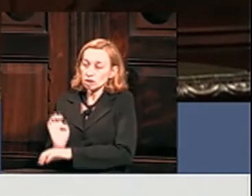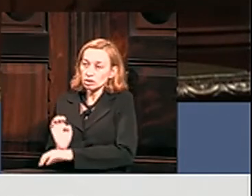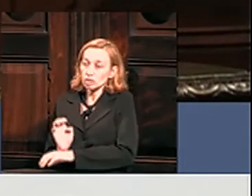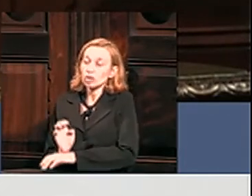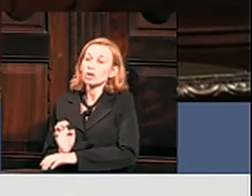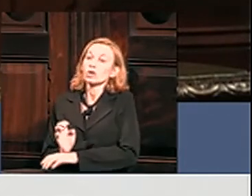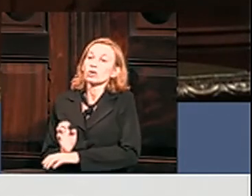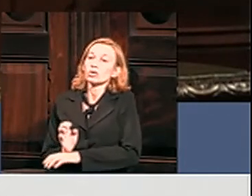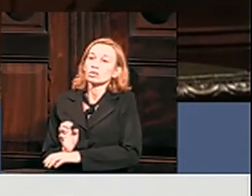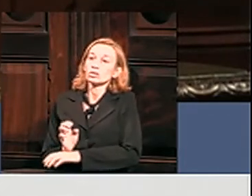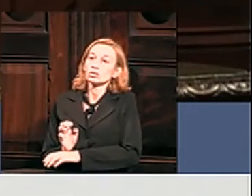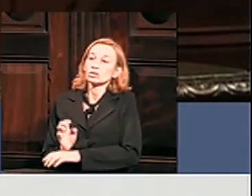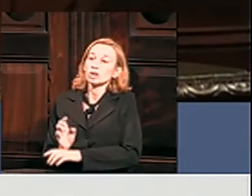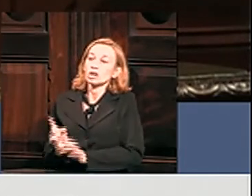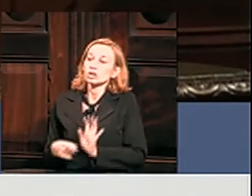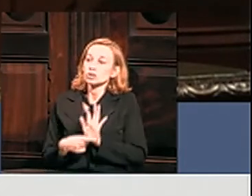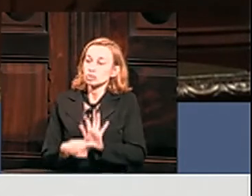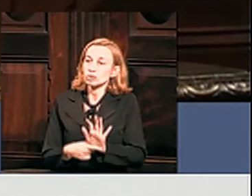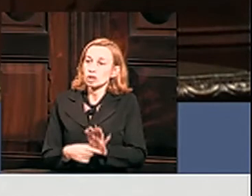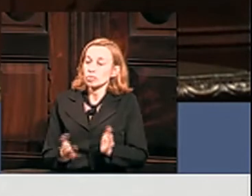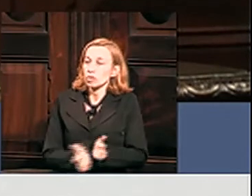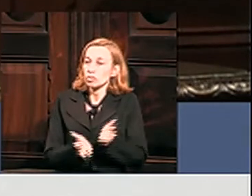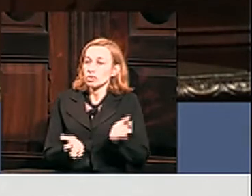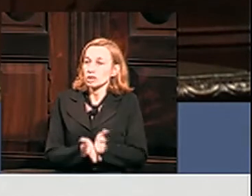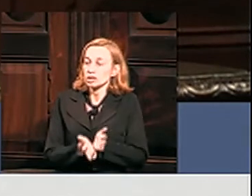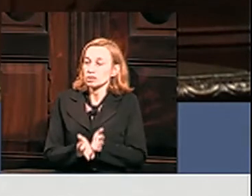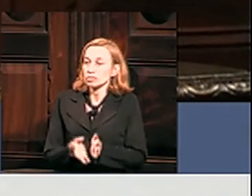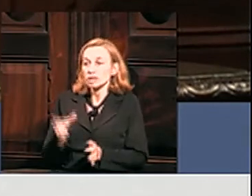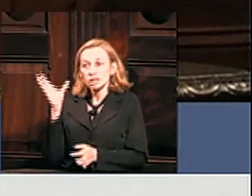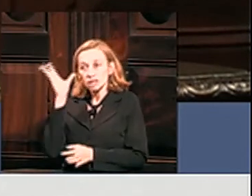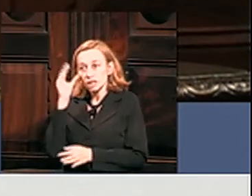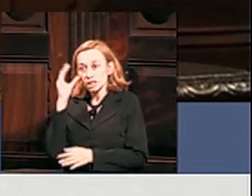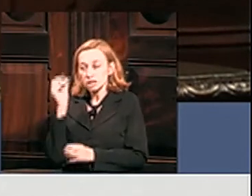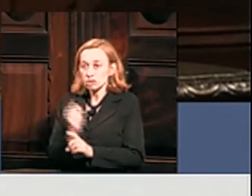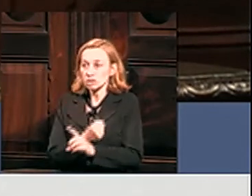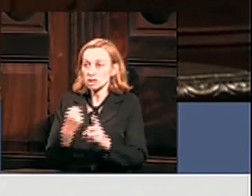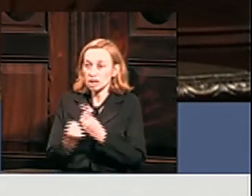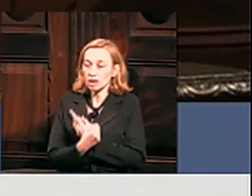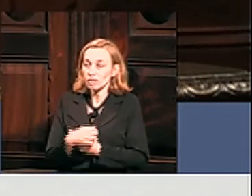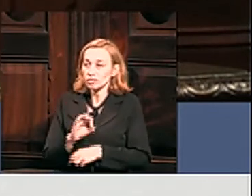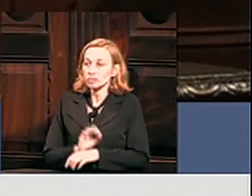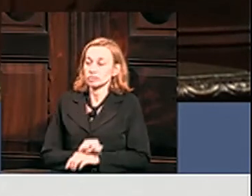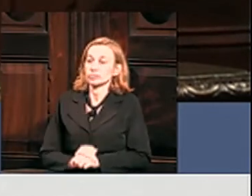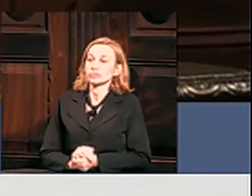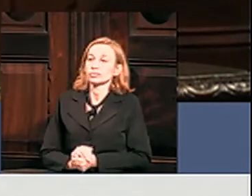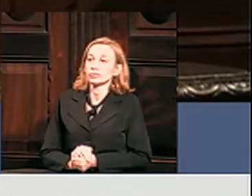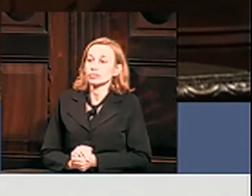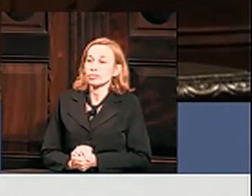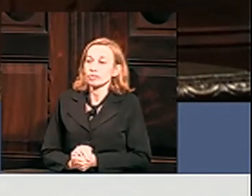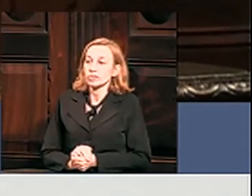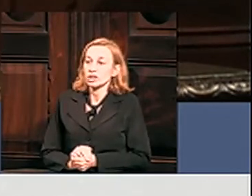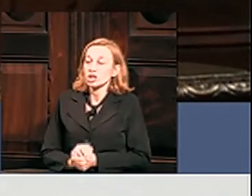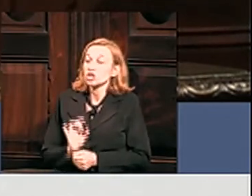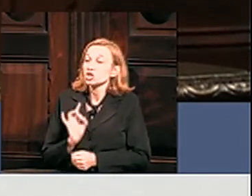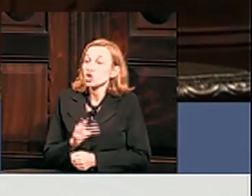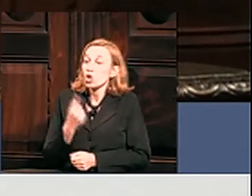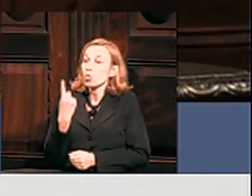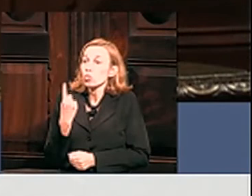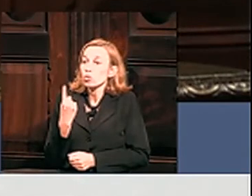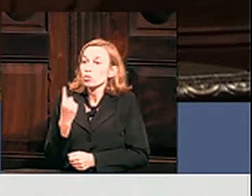no Fundo de Habitação de Interesse Social, não atingindo mais do que